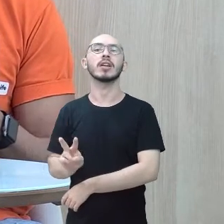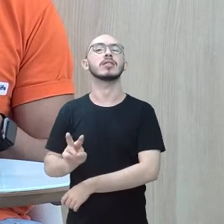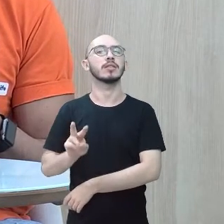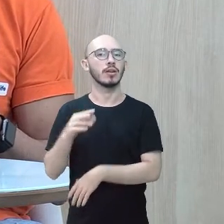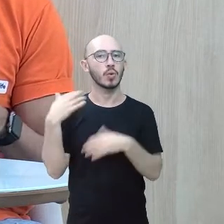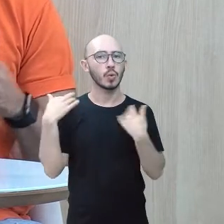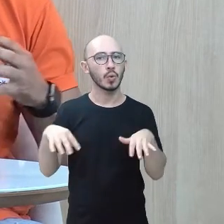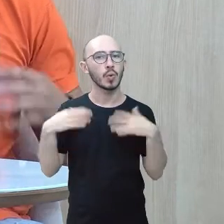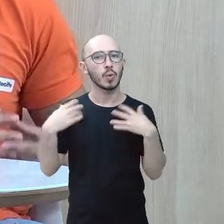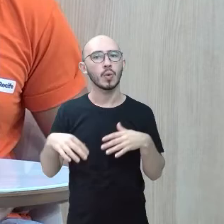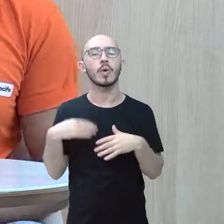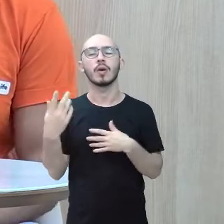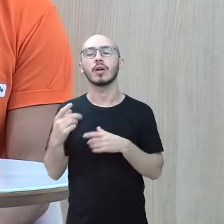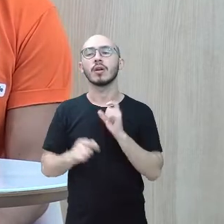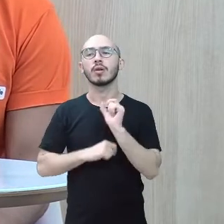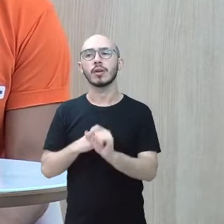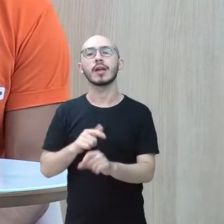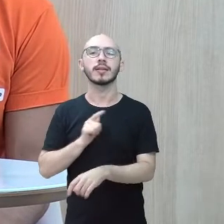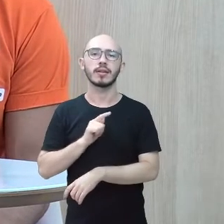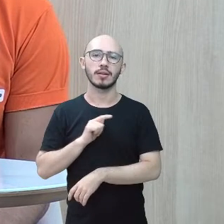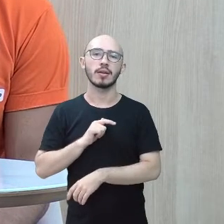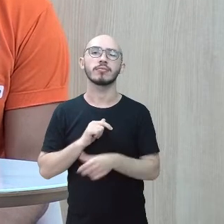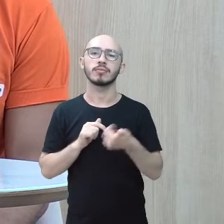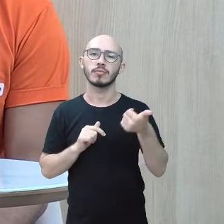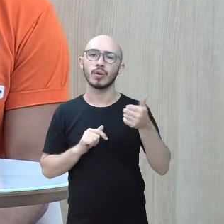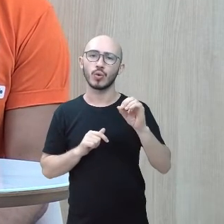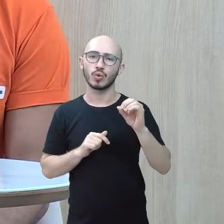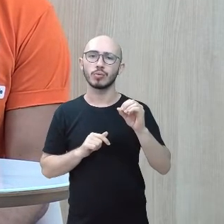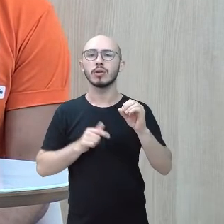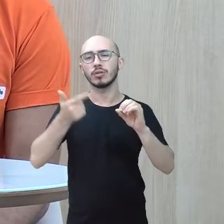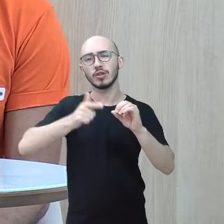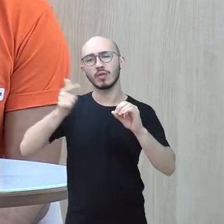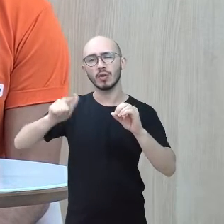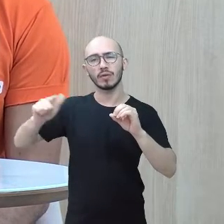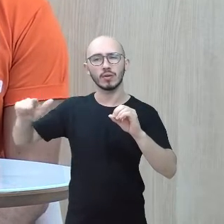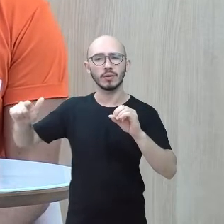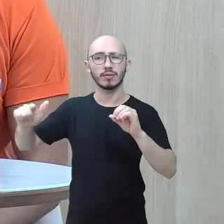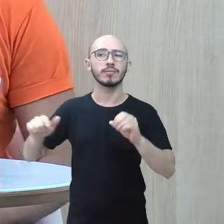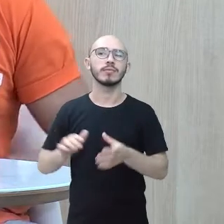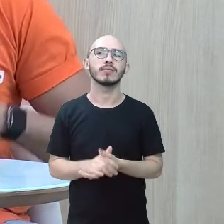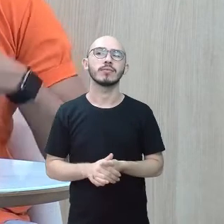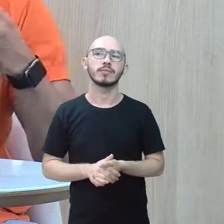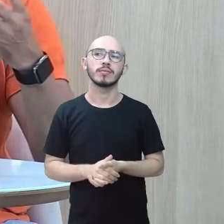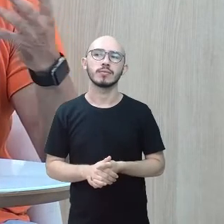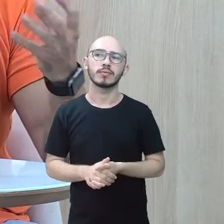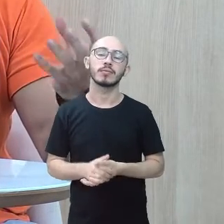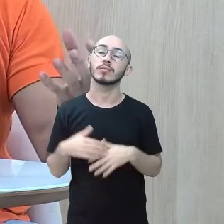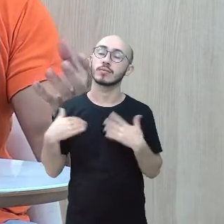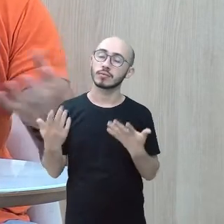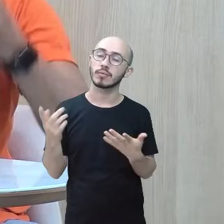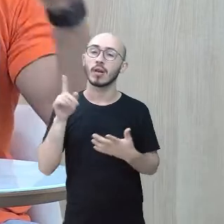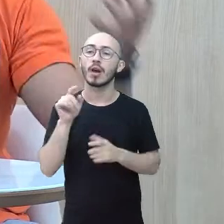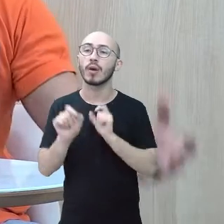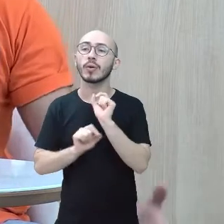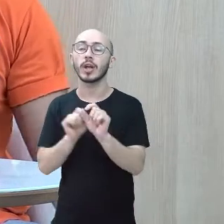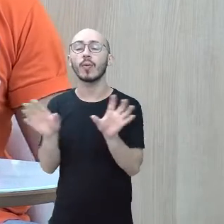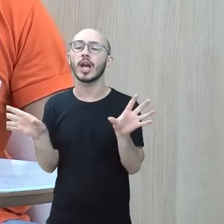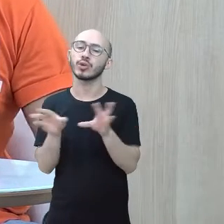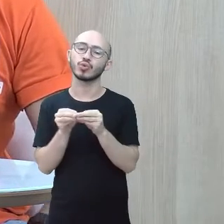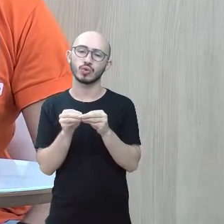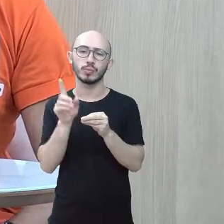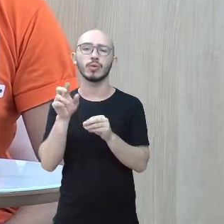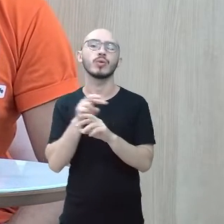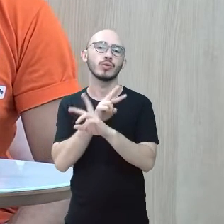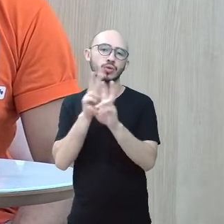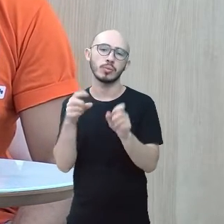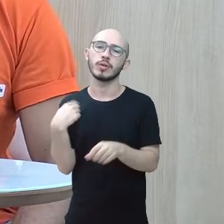vai repetir o valor que está ali indicado na base, tá bom? Então, esse é o resumão, né, do